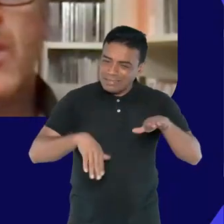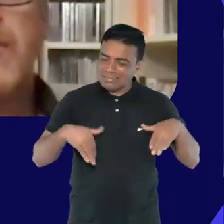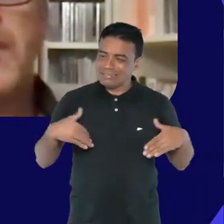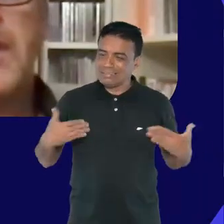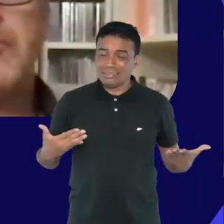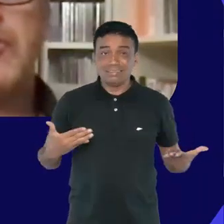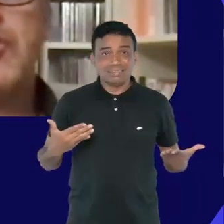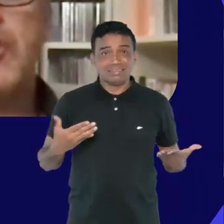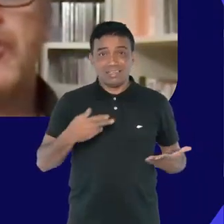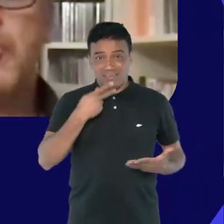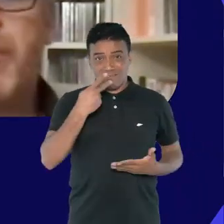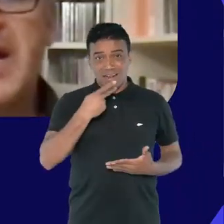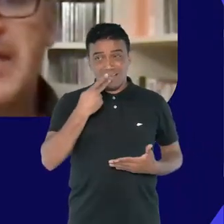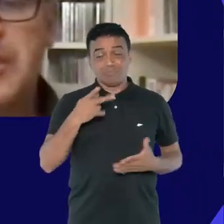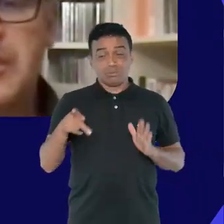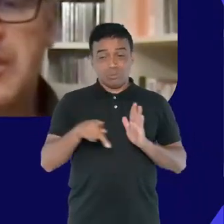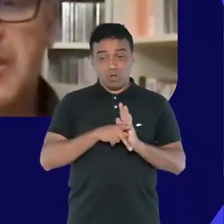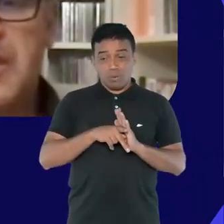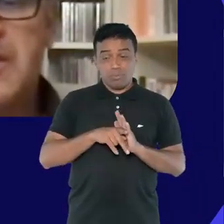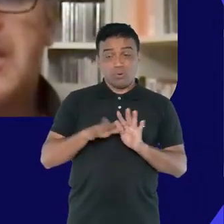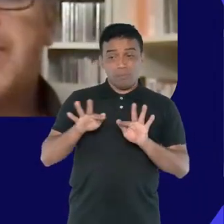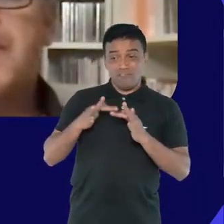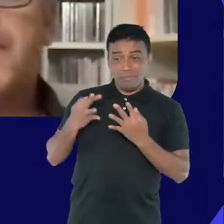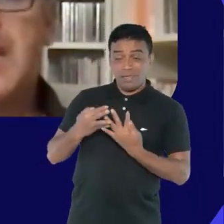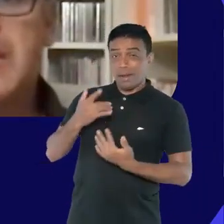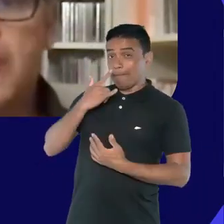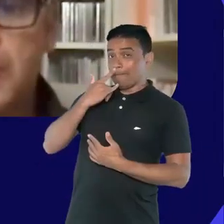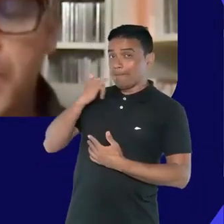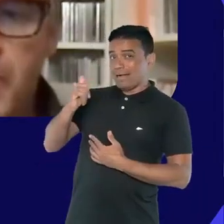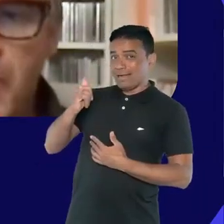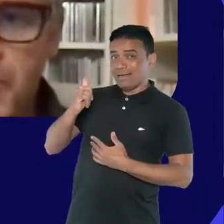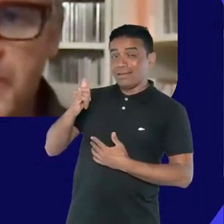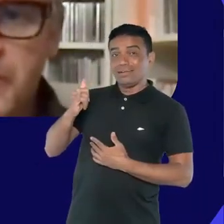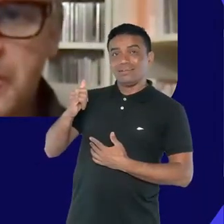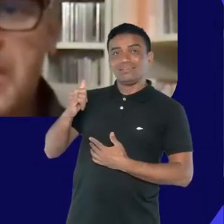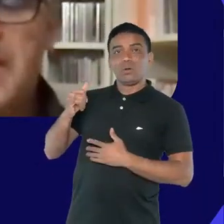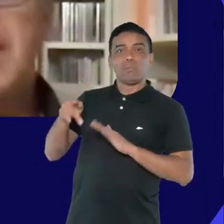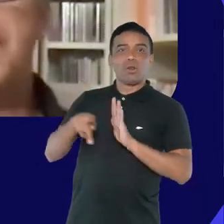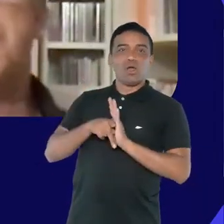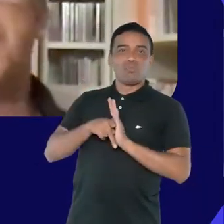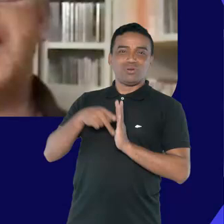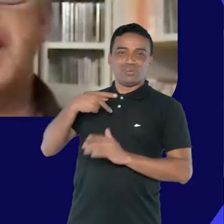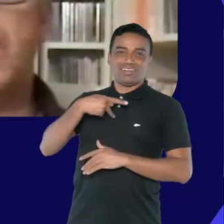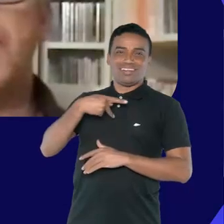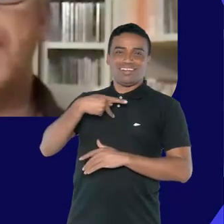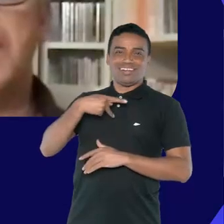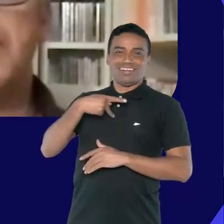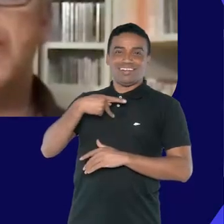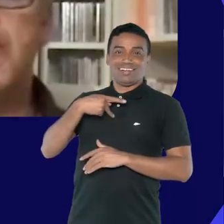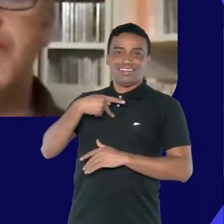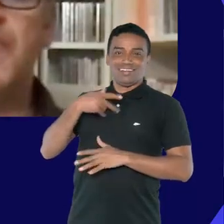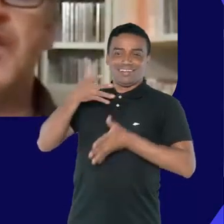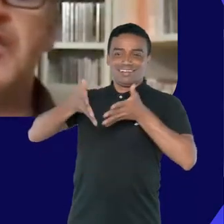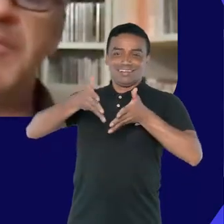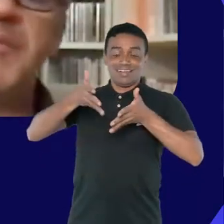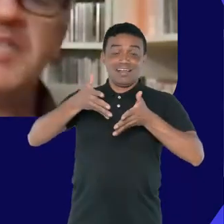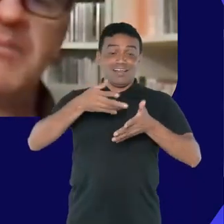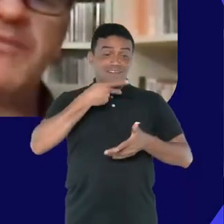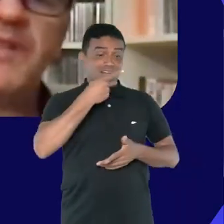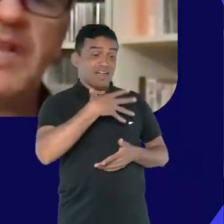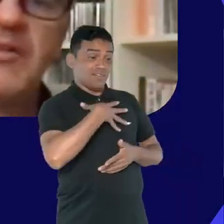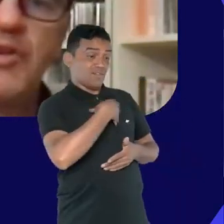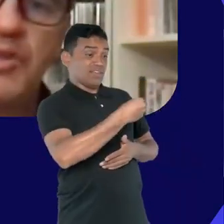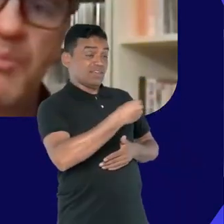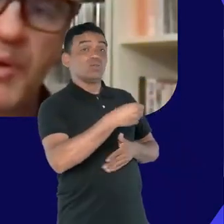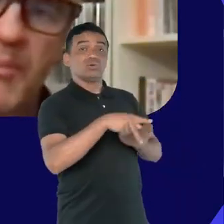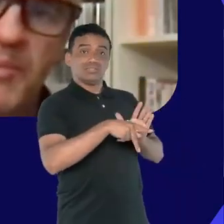quando falamos dos nossos pais, estamos a falar de nós próprios. e da mesma maneira, quando falamos dos nossos filhos, também